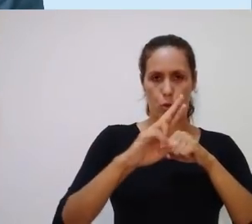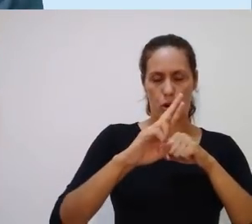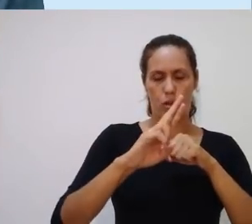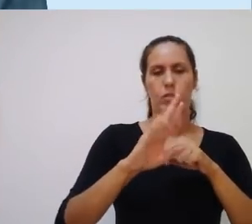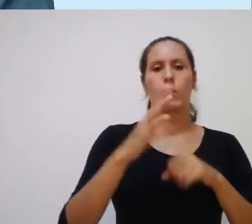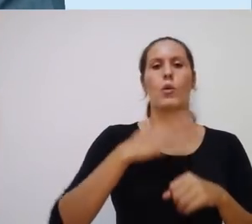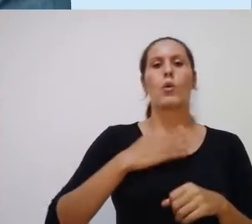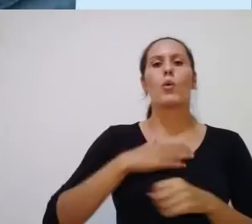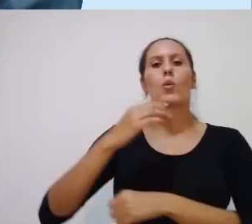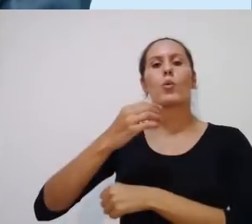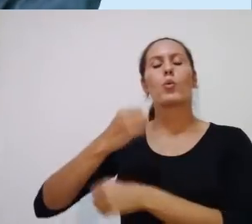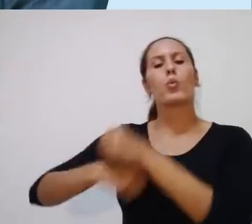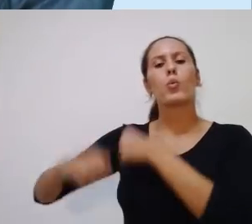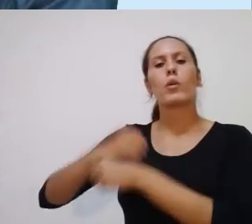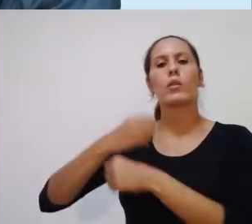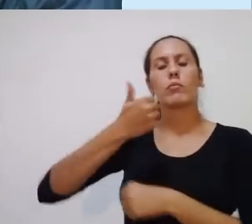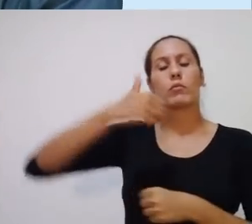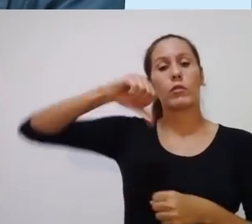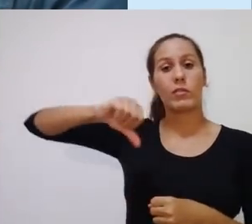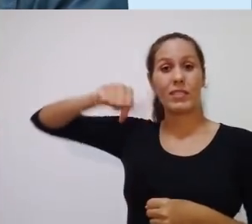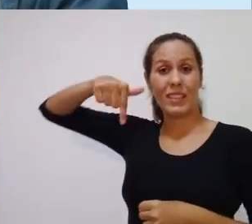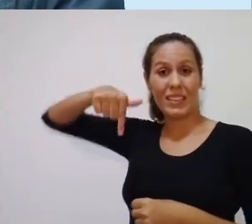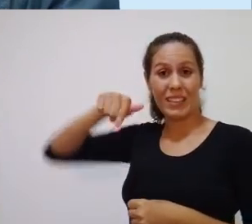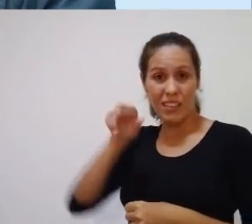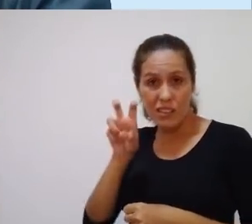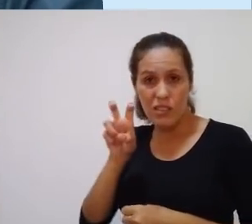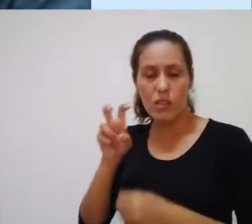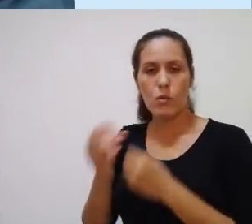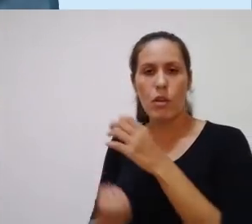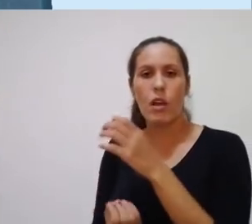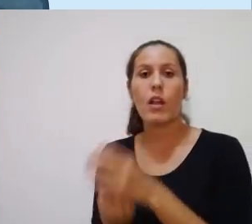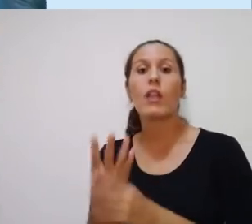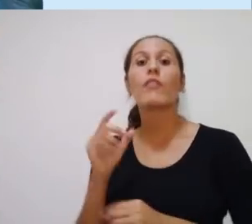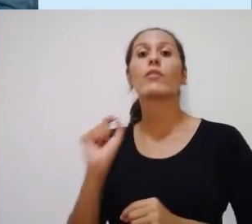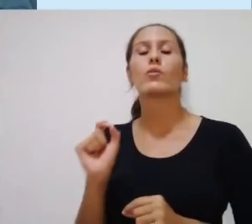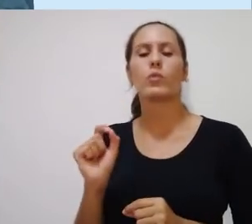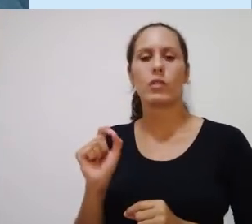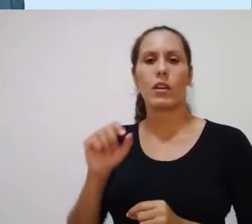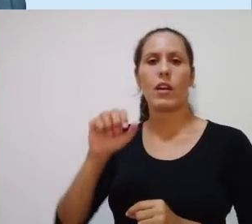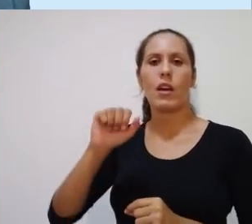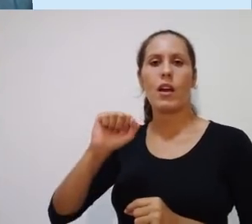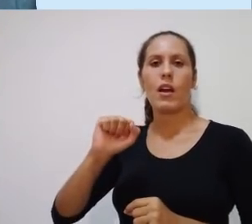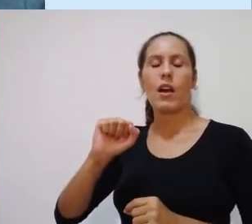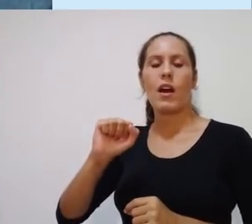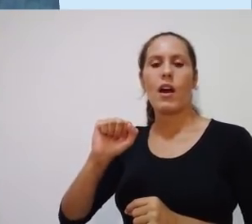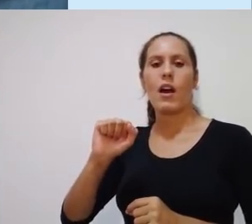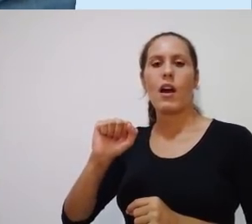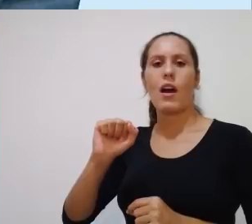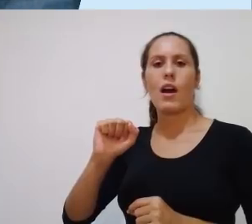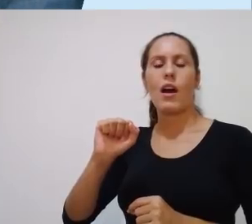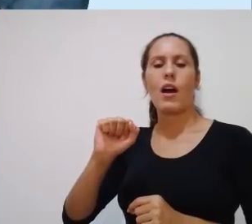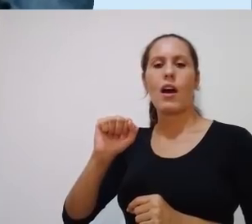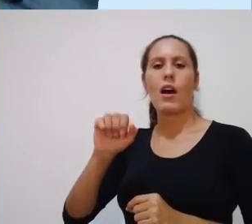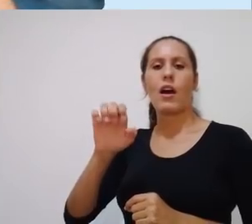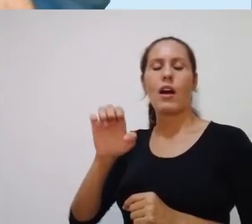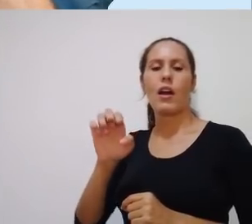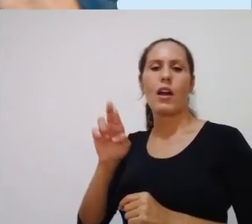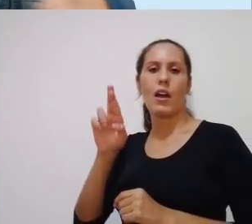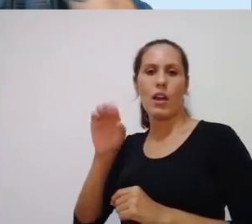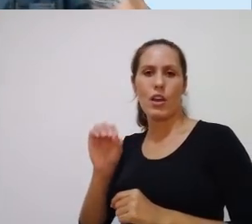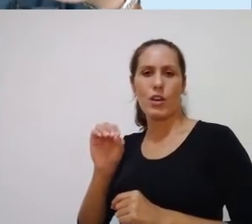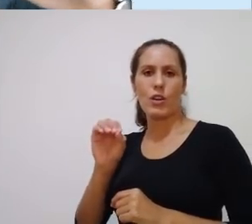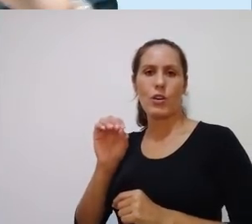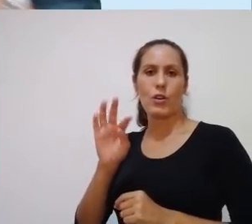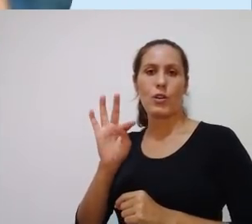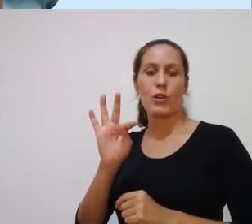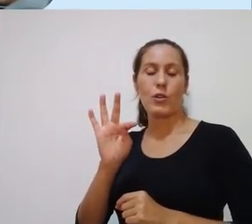a Nuclebras fez uma aerocintilografia. Tá? O que é a aerocintilografia? Um avião passou fazendo a cintilografia de